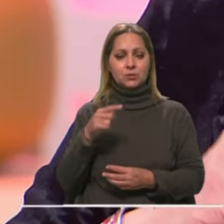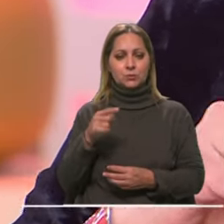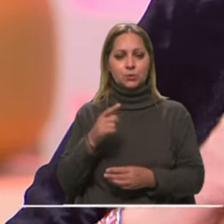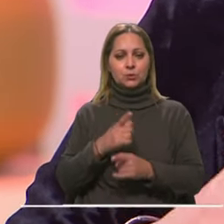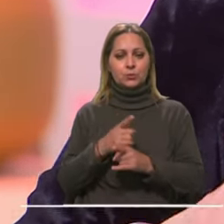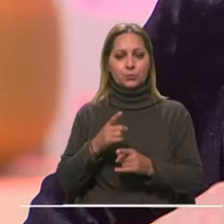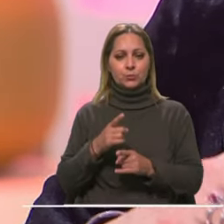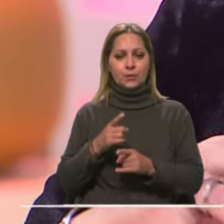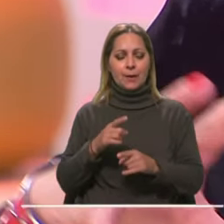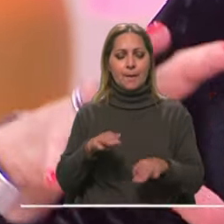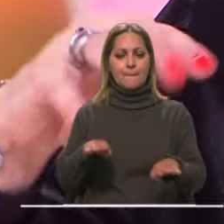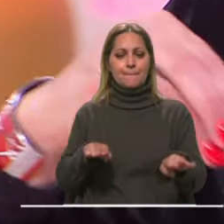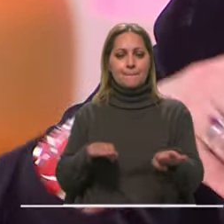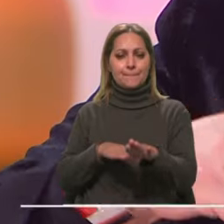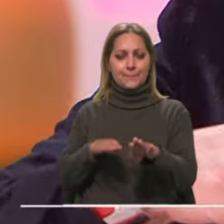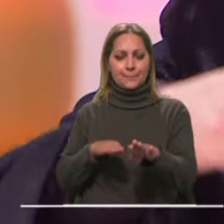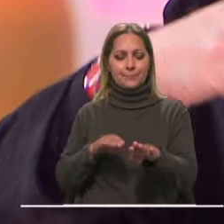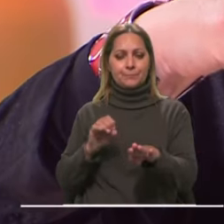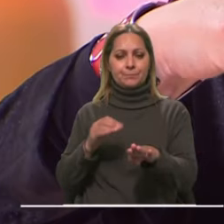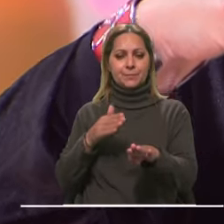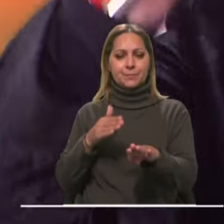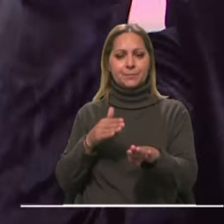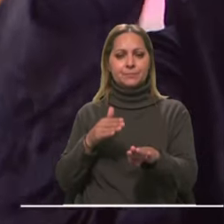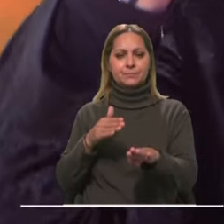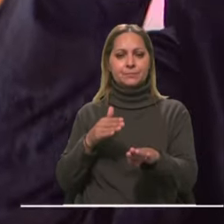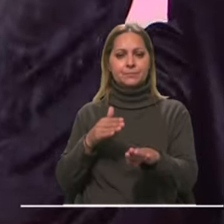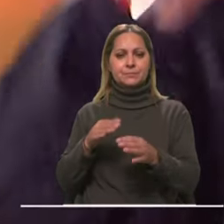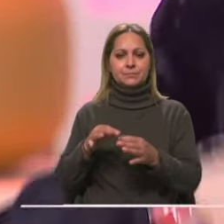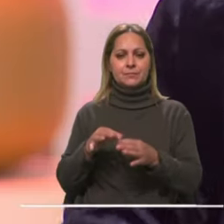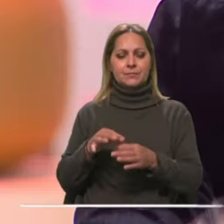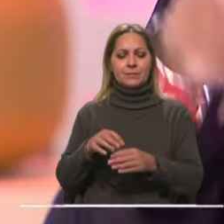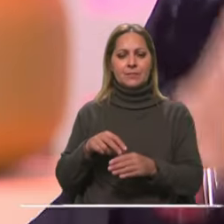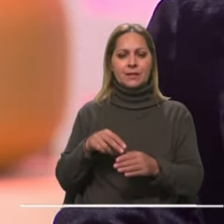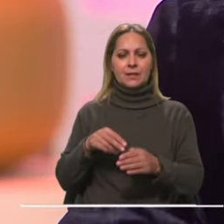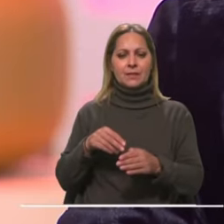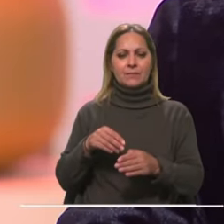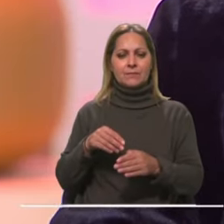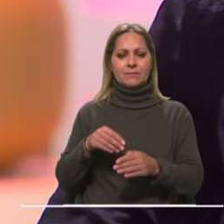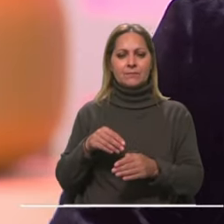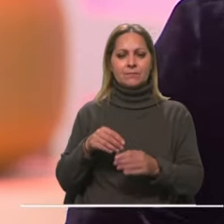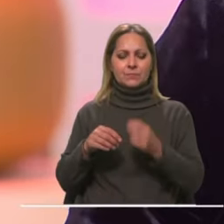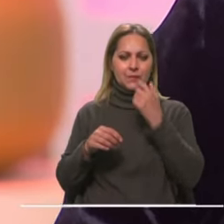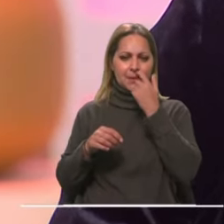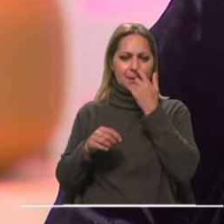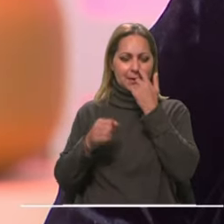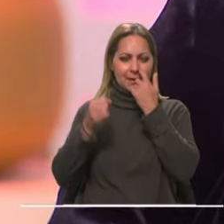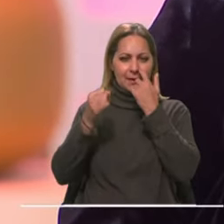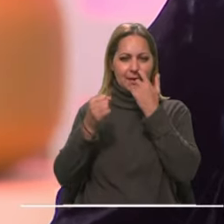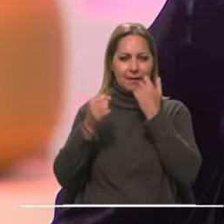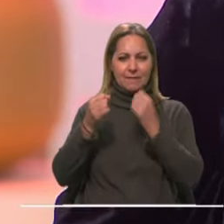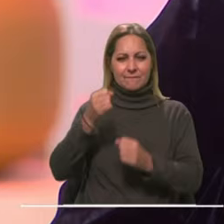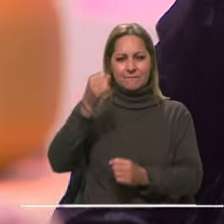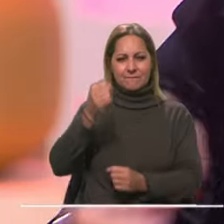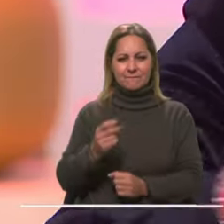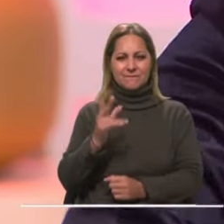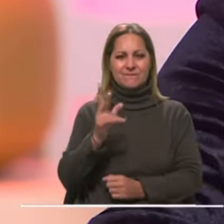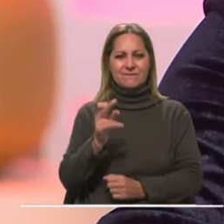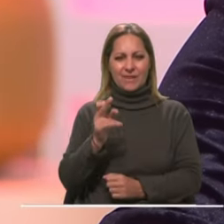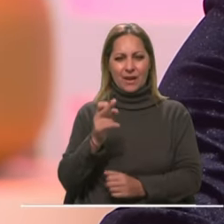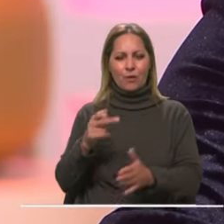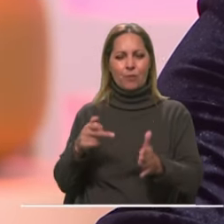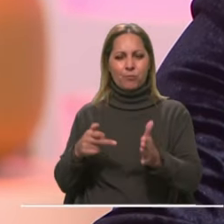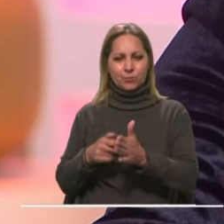logo o primeiro impacto naqueles ferros que os ralhos têm para ficarem presos ao chão. E depois ainda